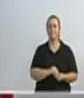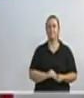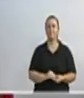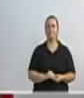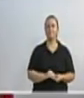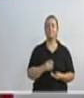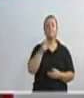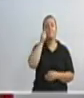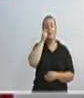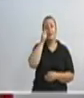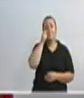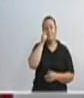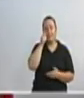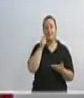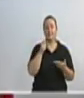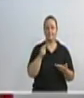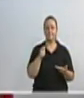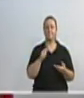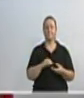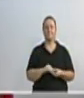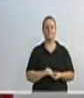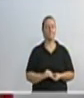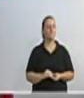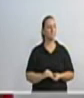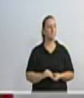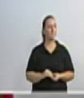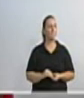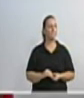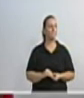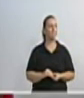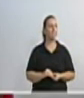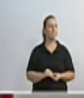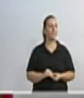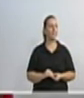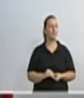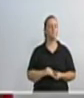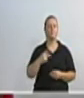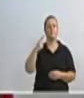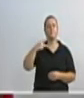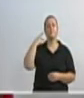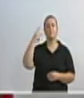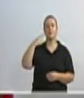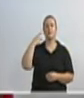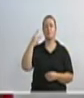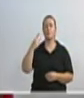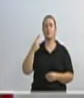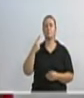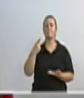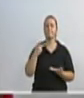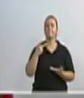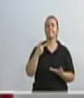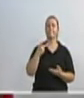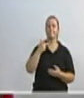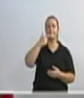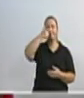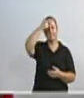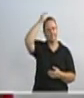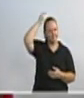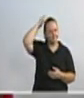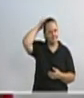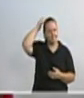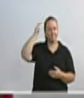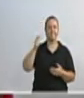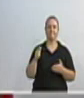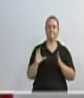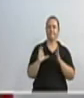Almir Vieira, o vereador Adriano Pereira, Alexandre Caminha e Ito, vereadores dessa casa, meu